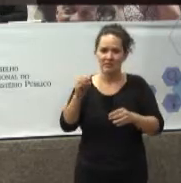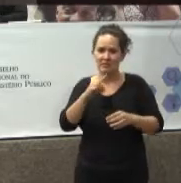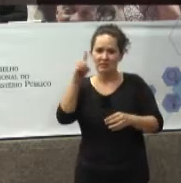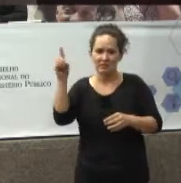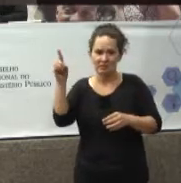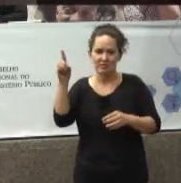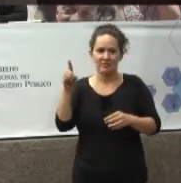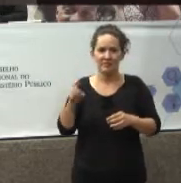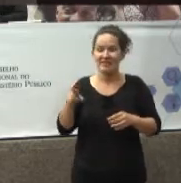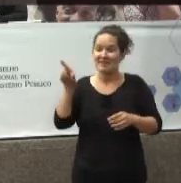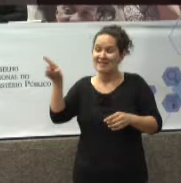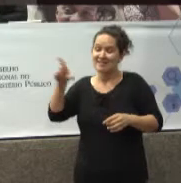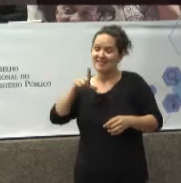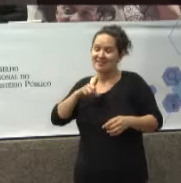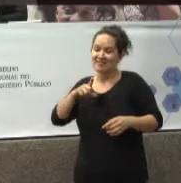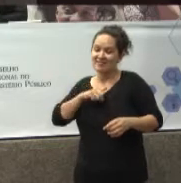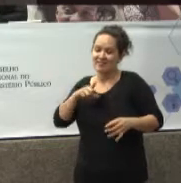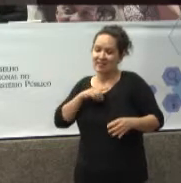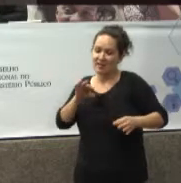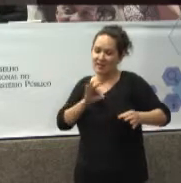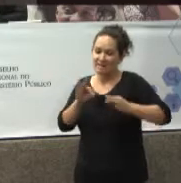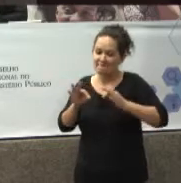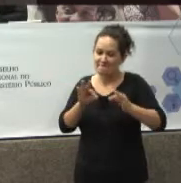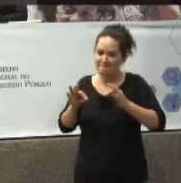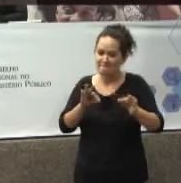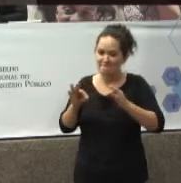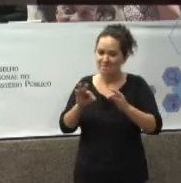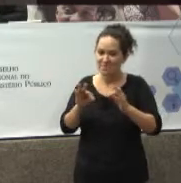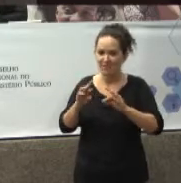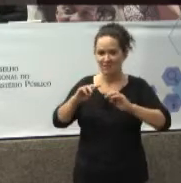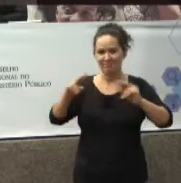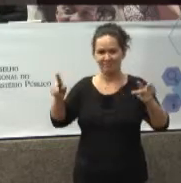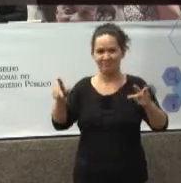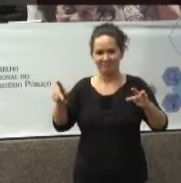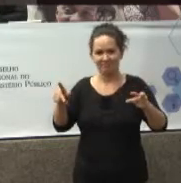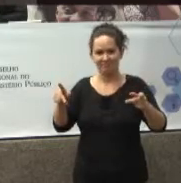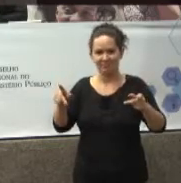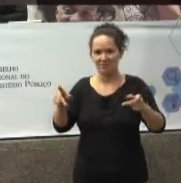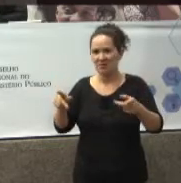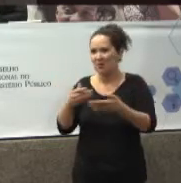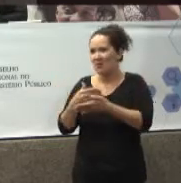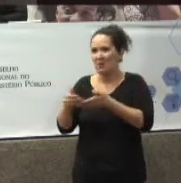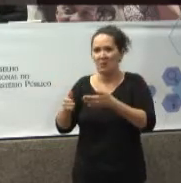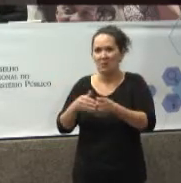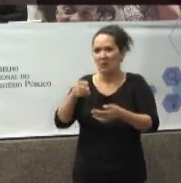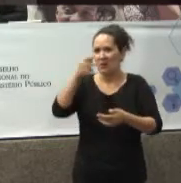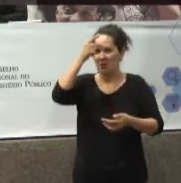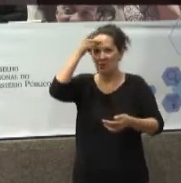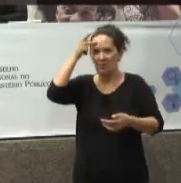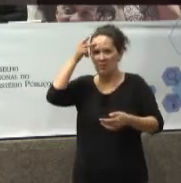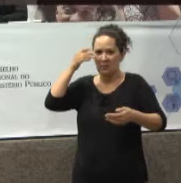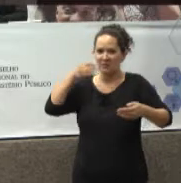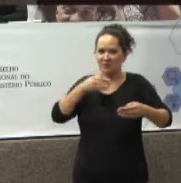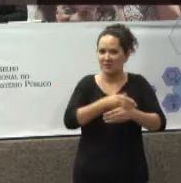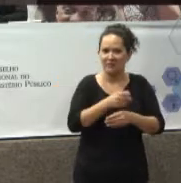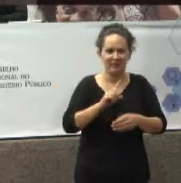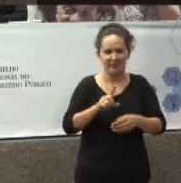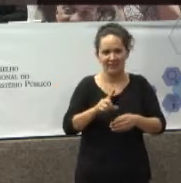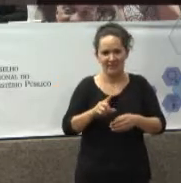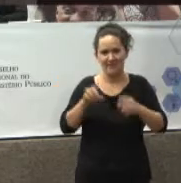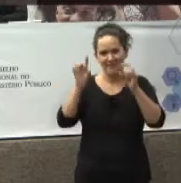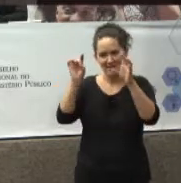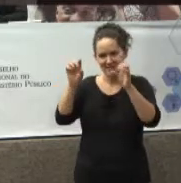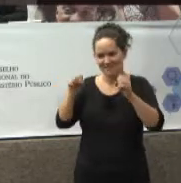hospital eles têm um formato de game skipping então não é qualquer paciente tem acesso ele tem que ser indicado pelo especialista